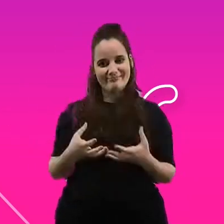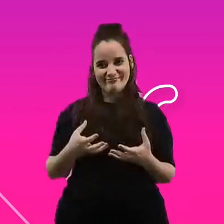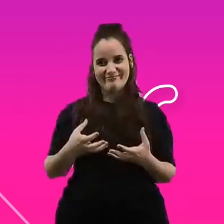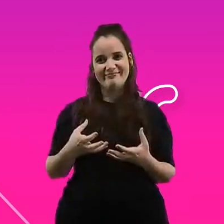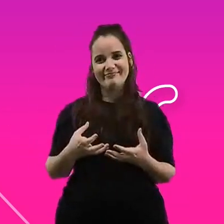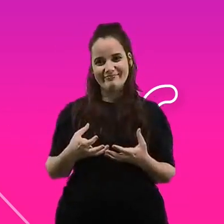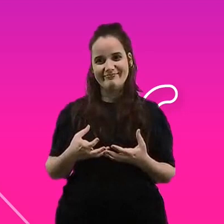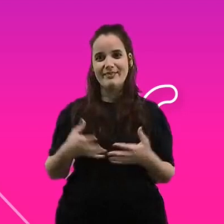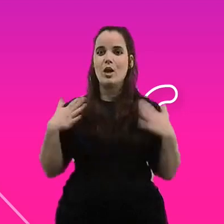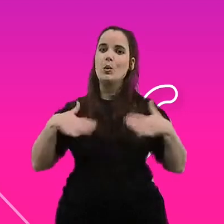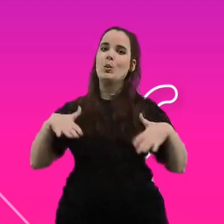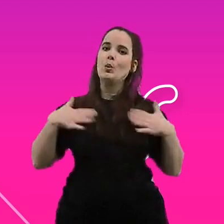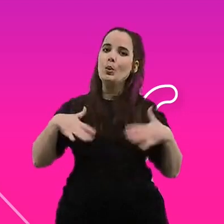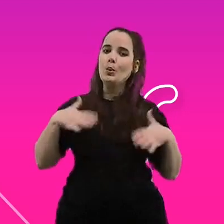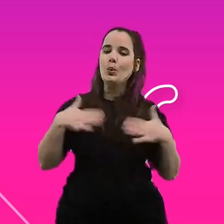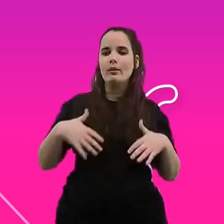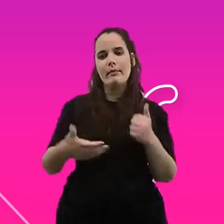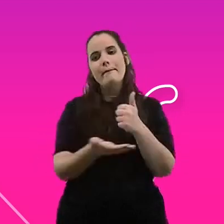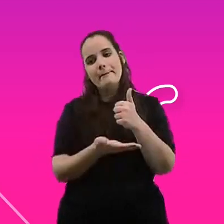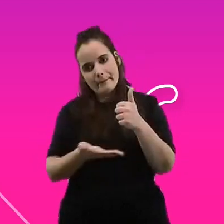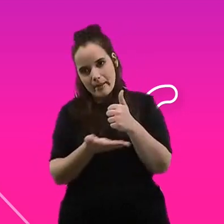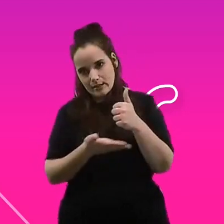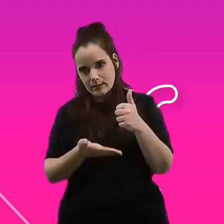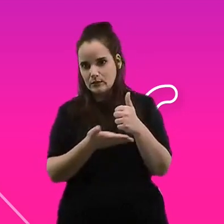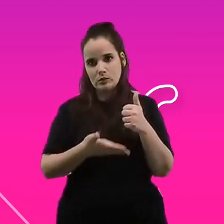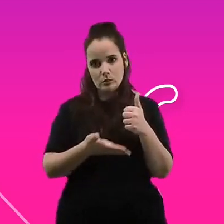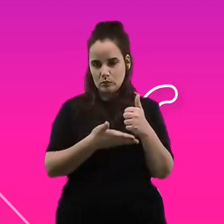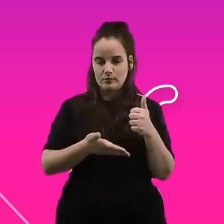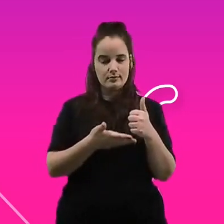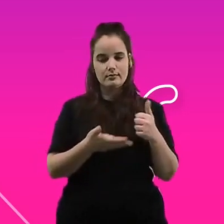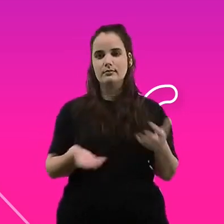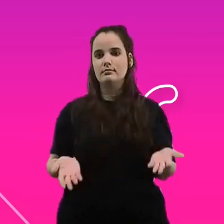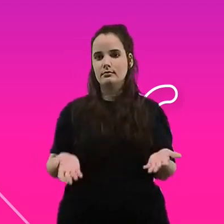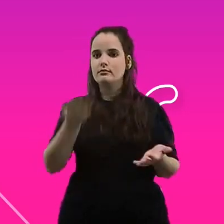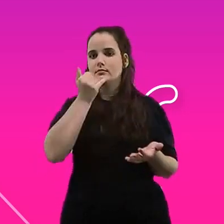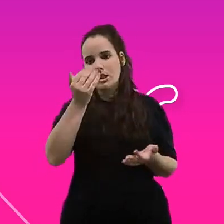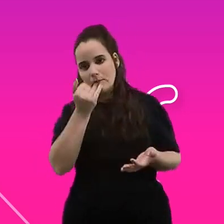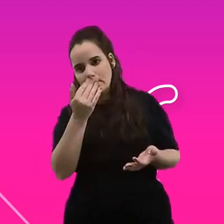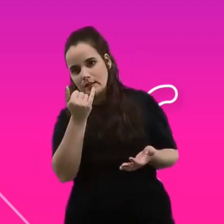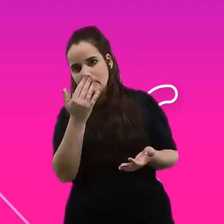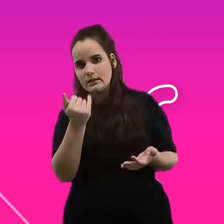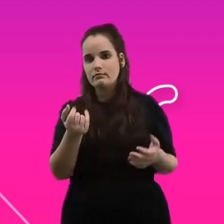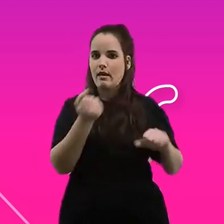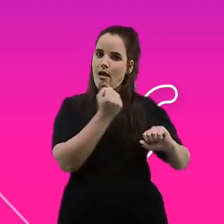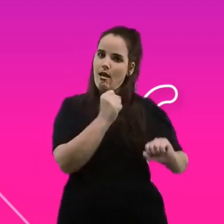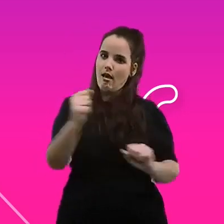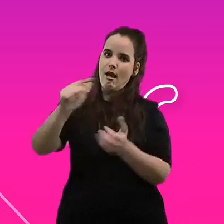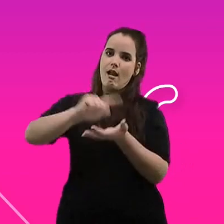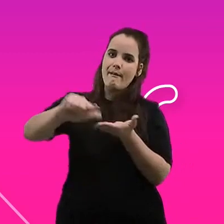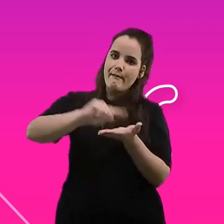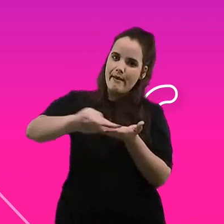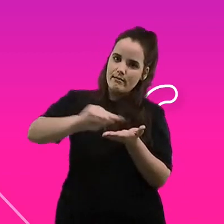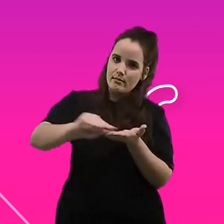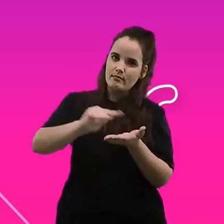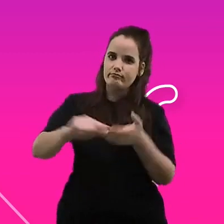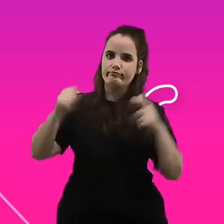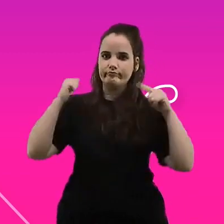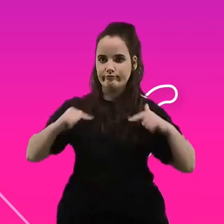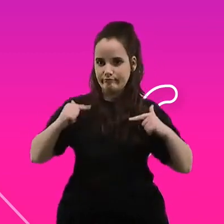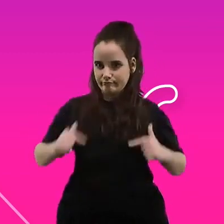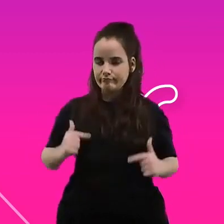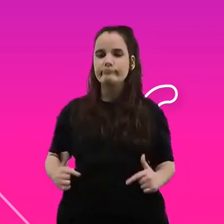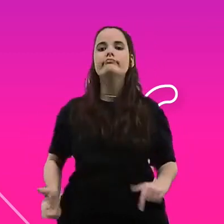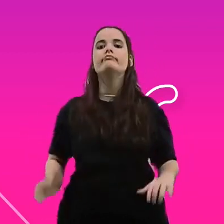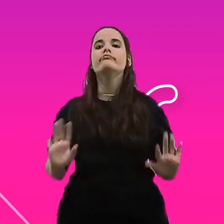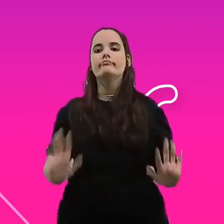bens mais básicos, né, que seria o de alimentação e limpeza, enfim, e higiene. Então, acho que tem